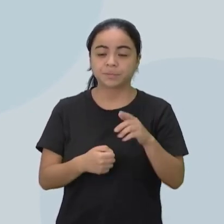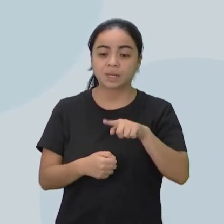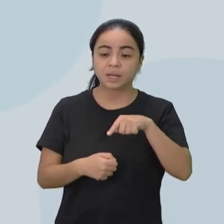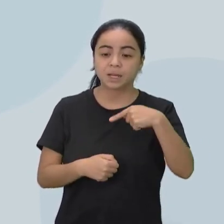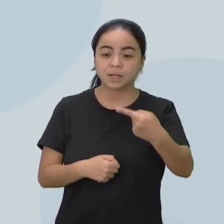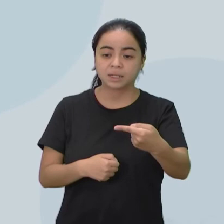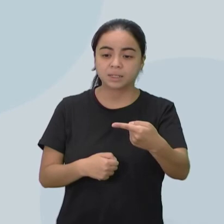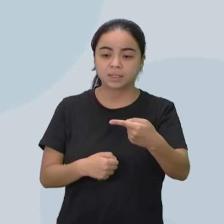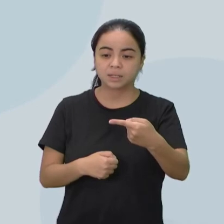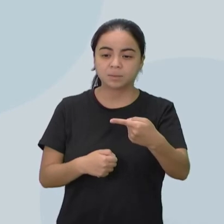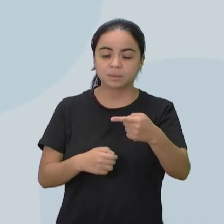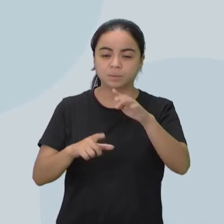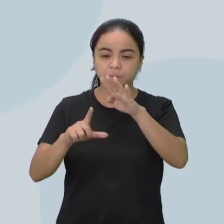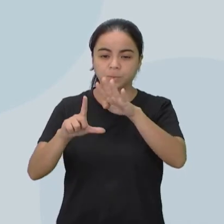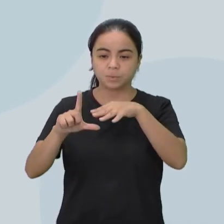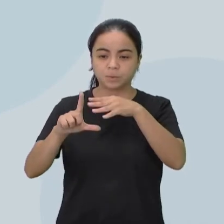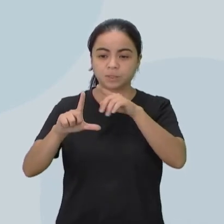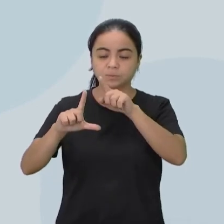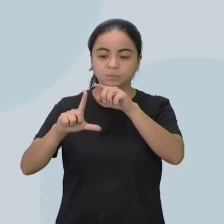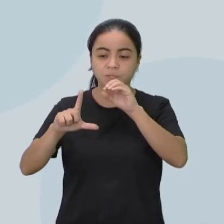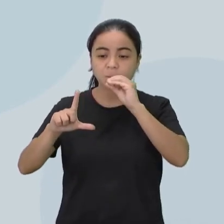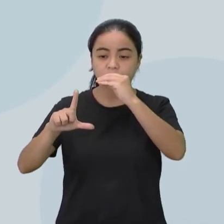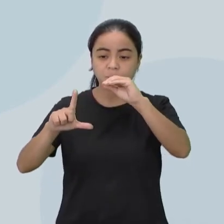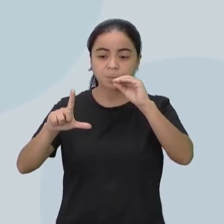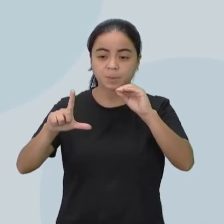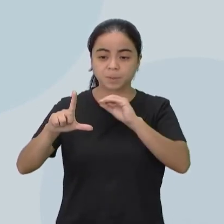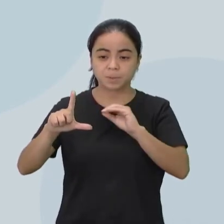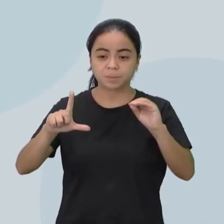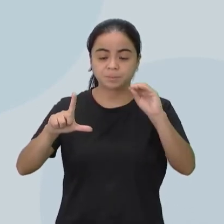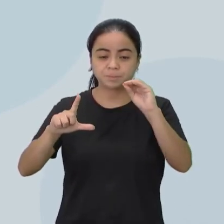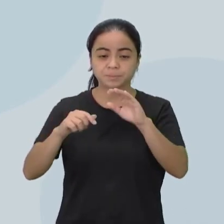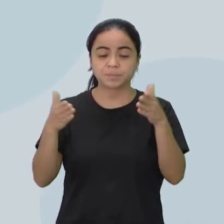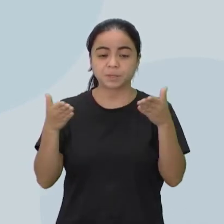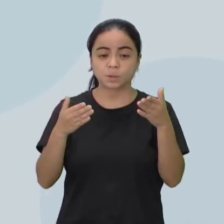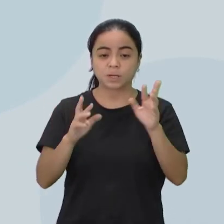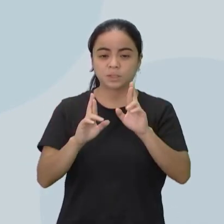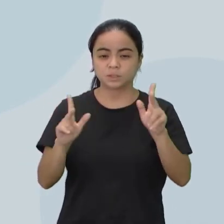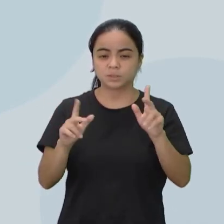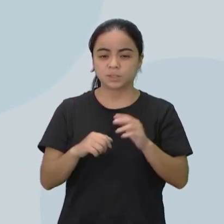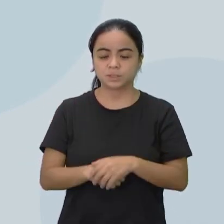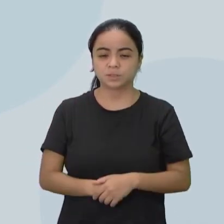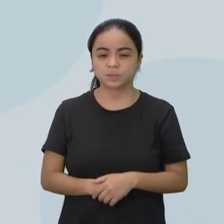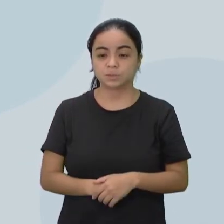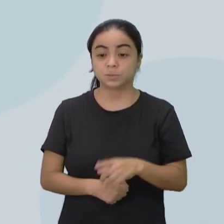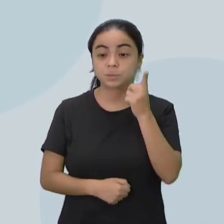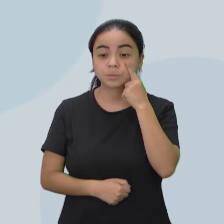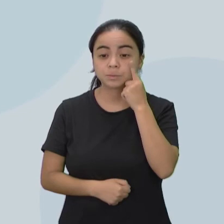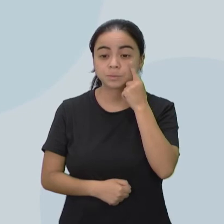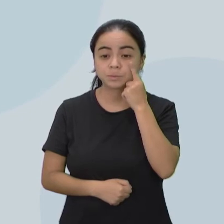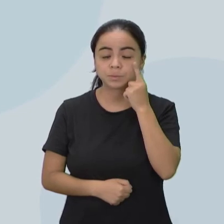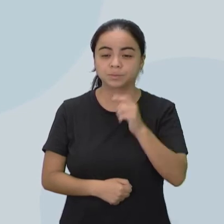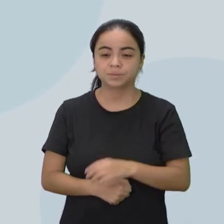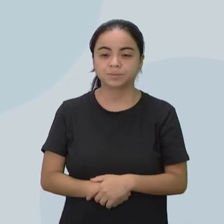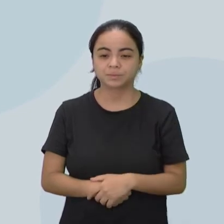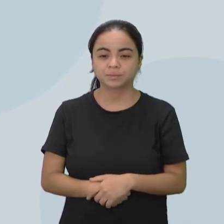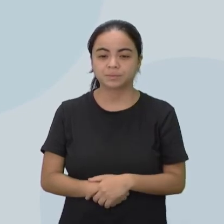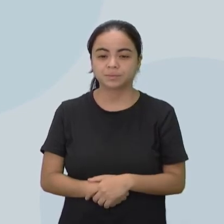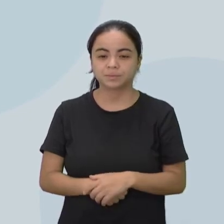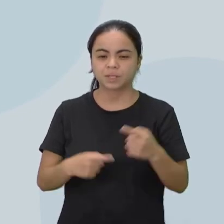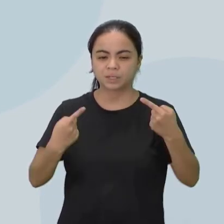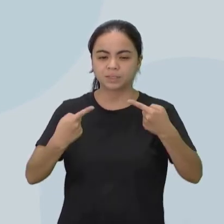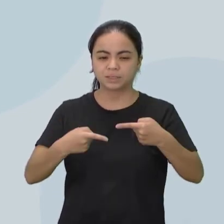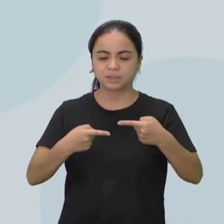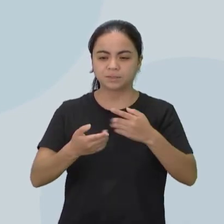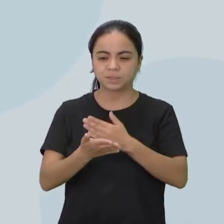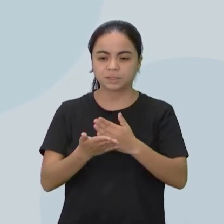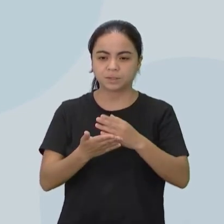gente teve a tabela, colocou no gráfico. Agora a gente vai fazer diferente, tá bom? Olha a minha proposta aí, ó. Retorna esse desafio